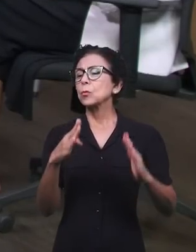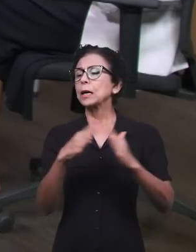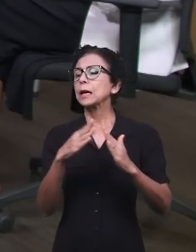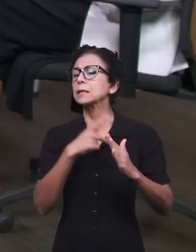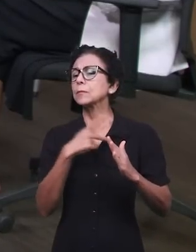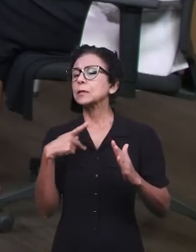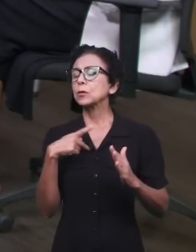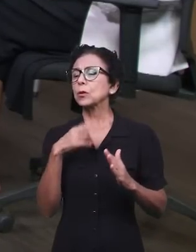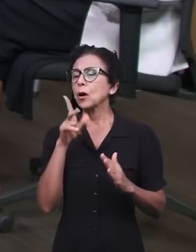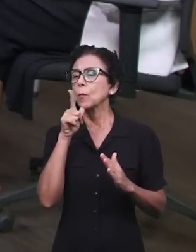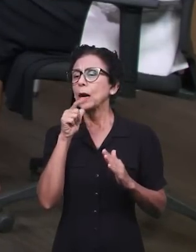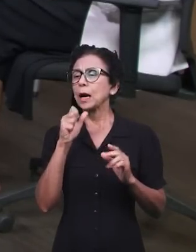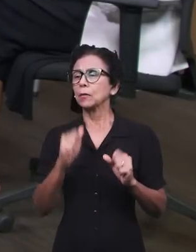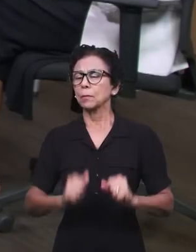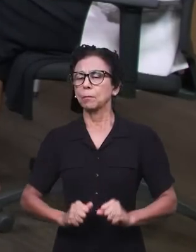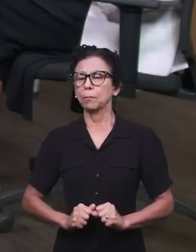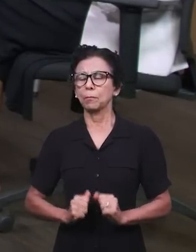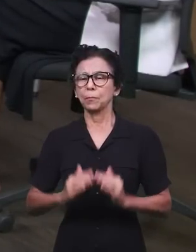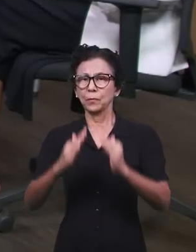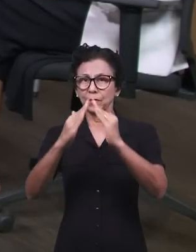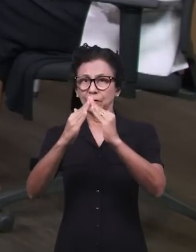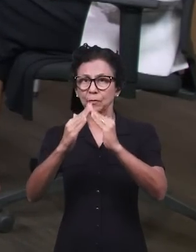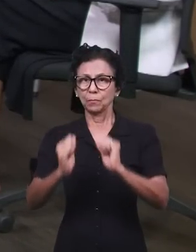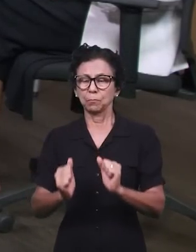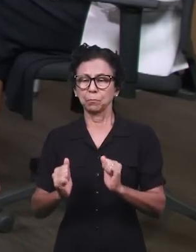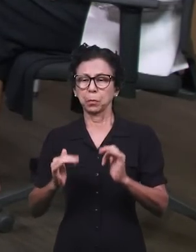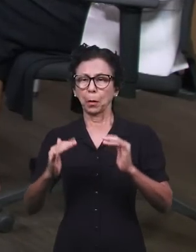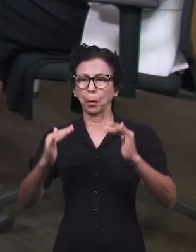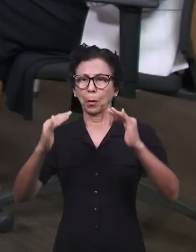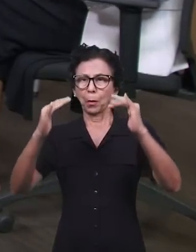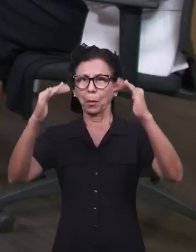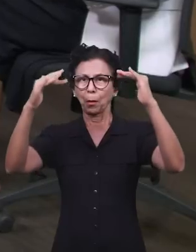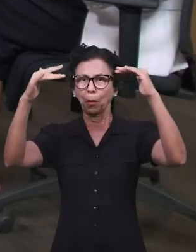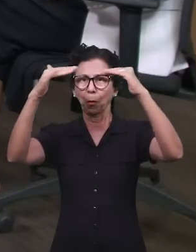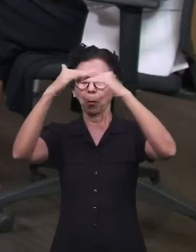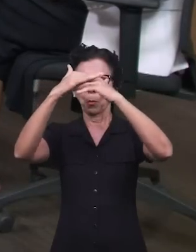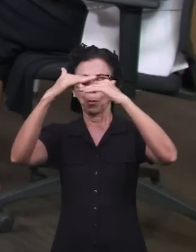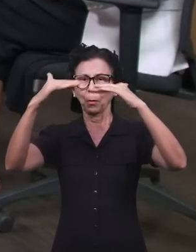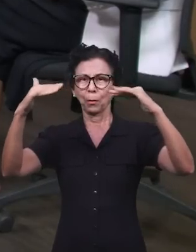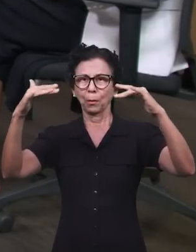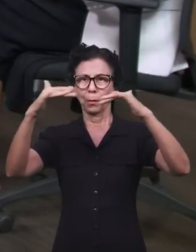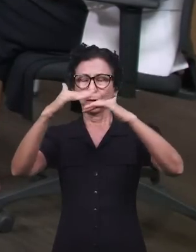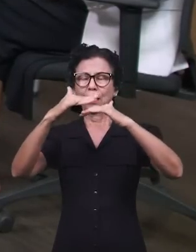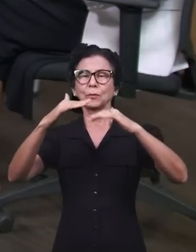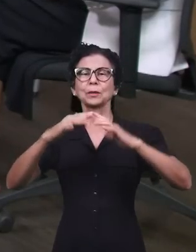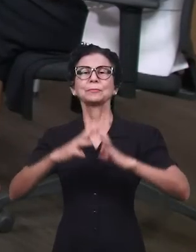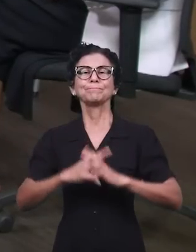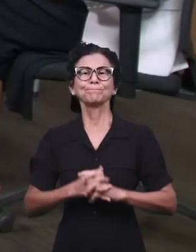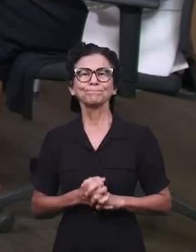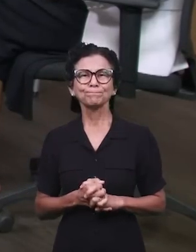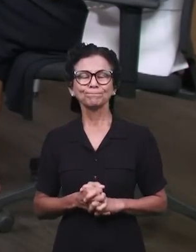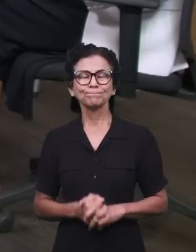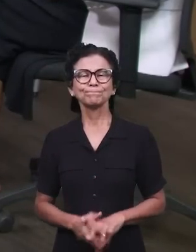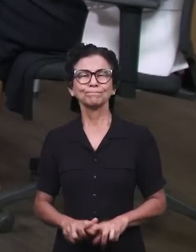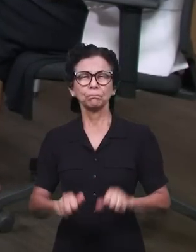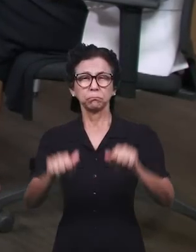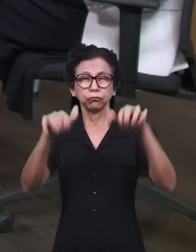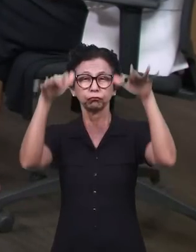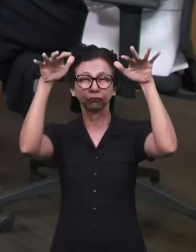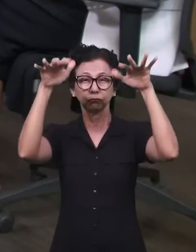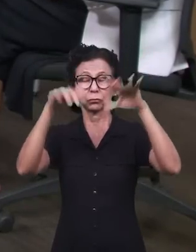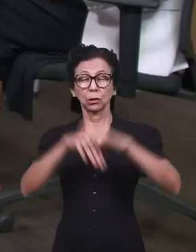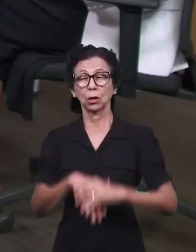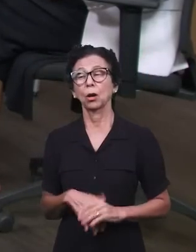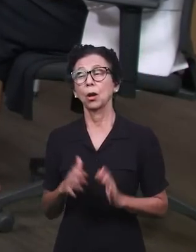casa familiares aqui, aguardando o momento. Aí o outro pastor lá disse: não, ore por mim porque a luta